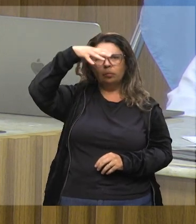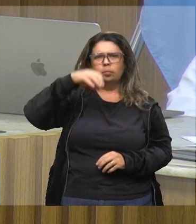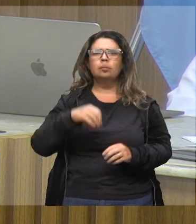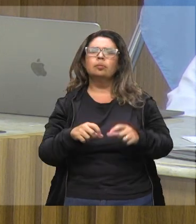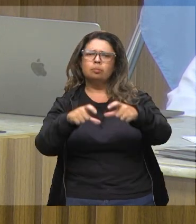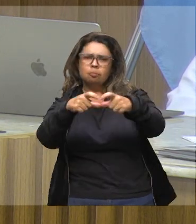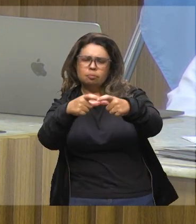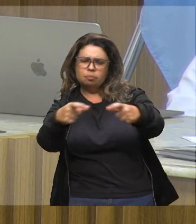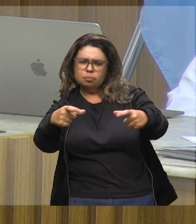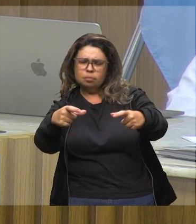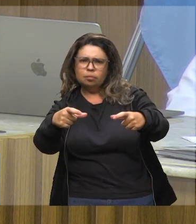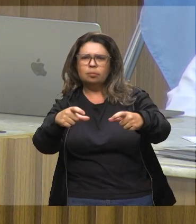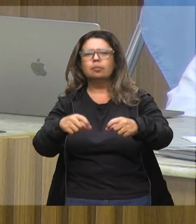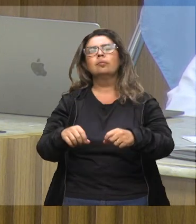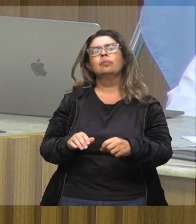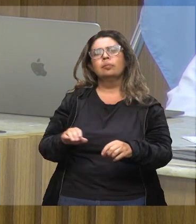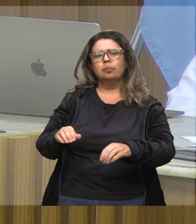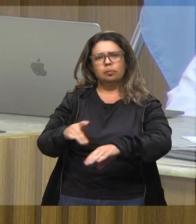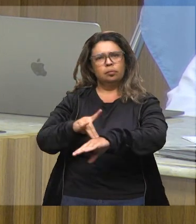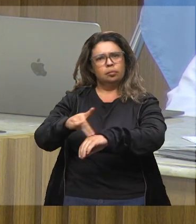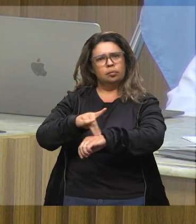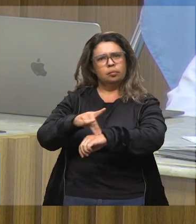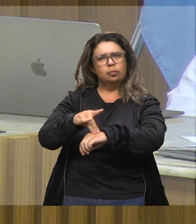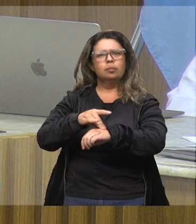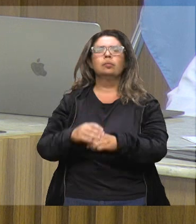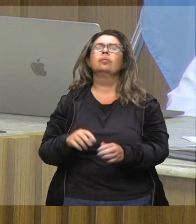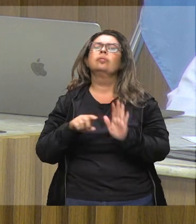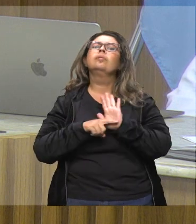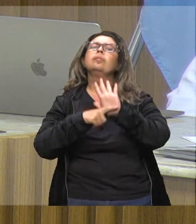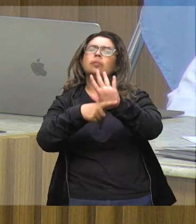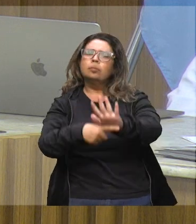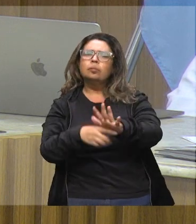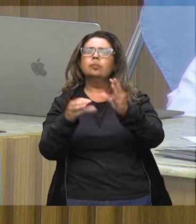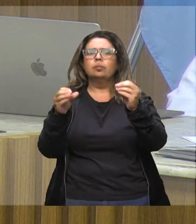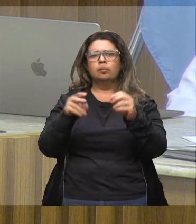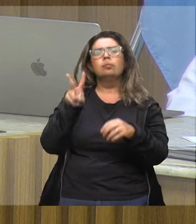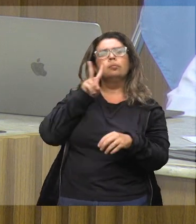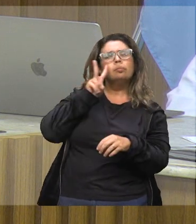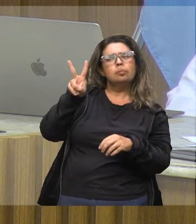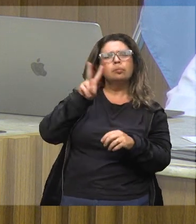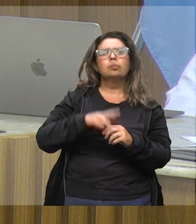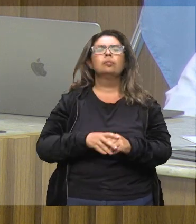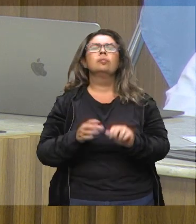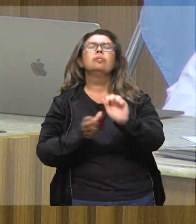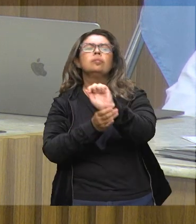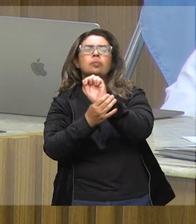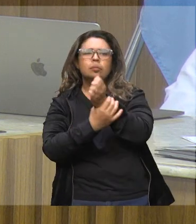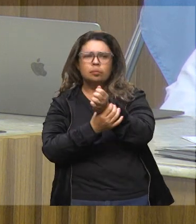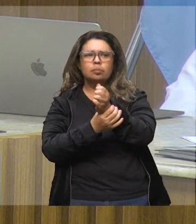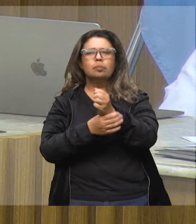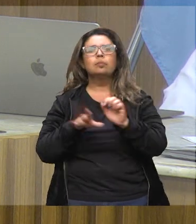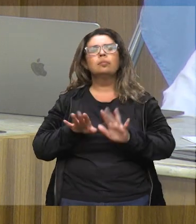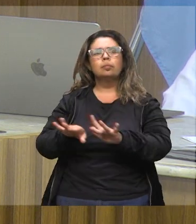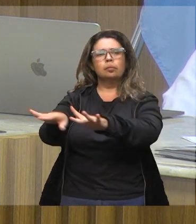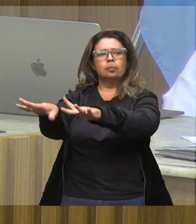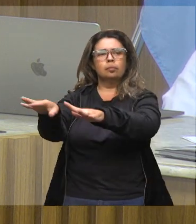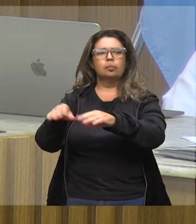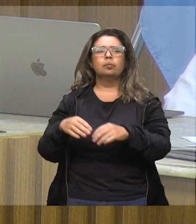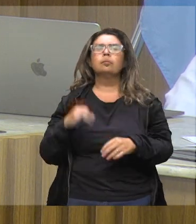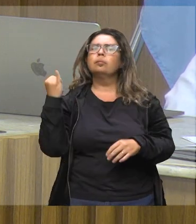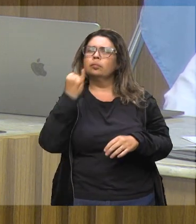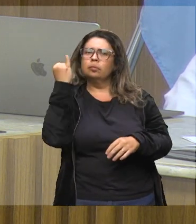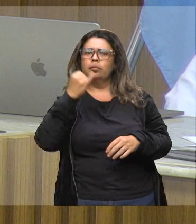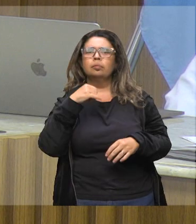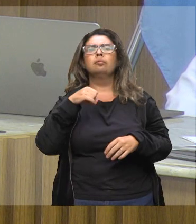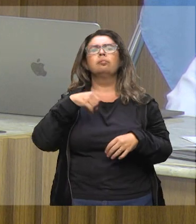luz. Então, aí vai colaborar muito com a visualização ali, a segurança do trânsito, principalmente nos dias chuvosos e